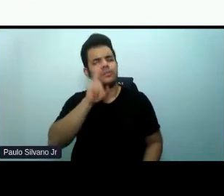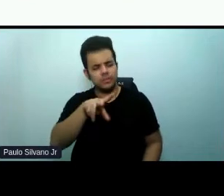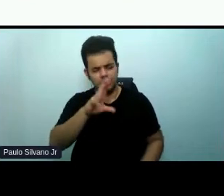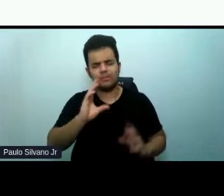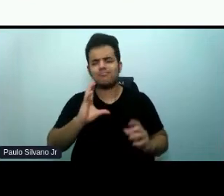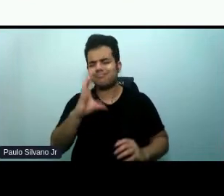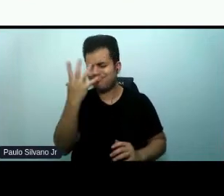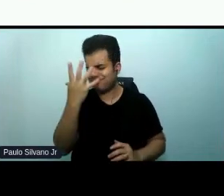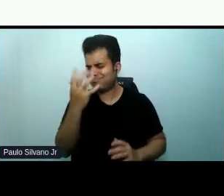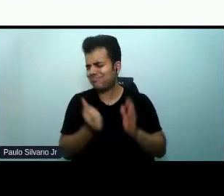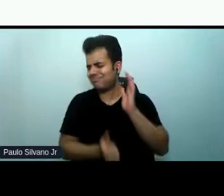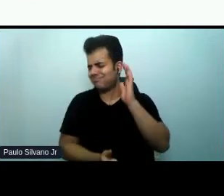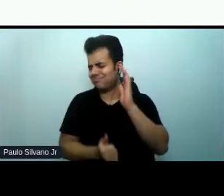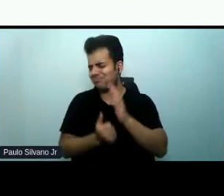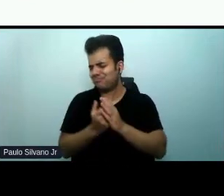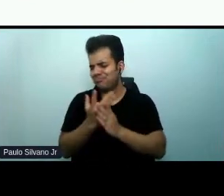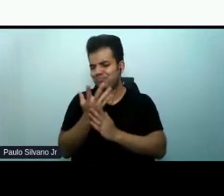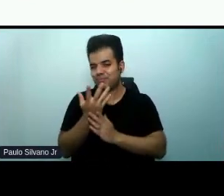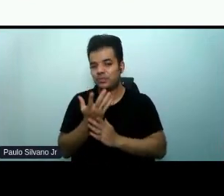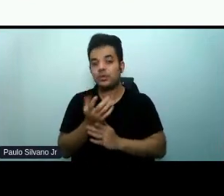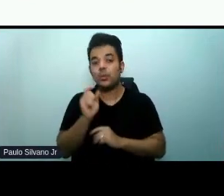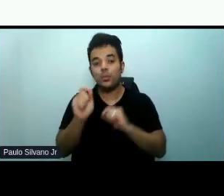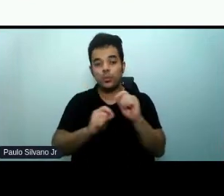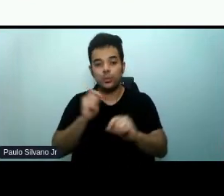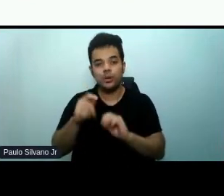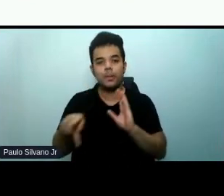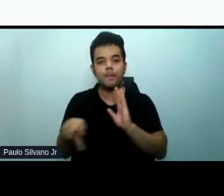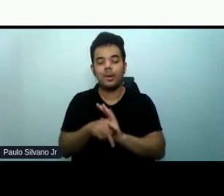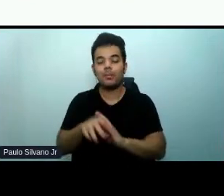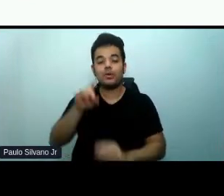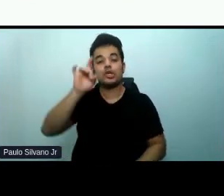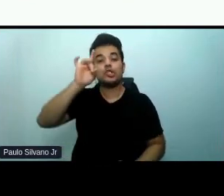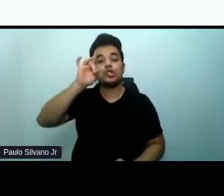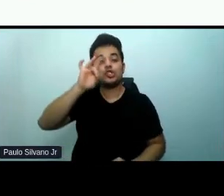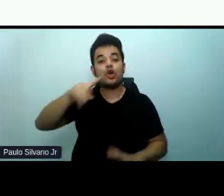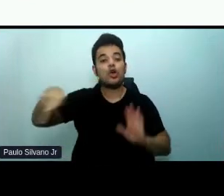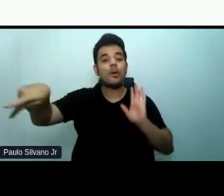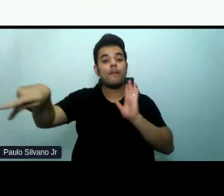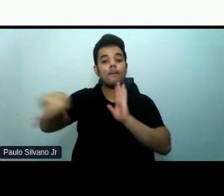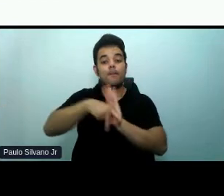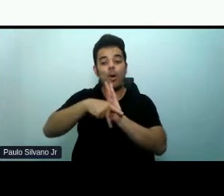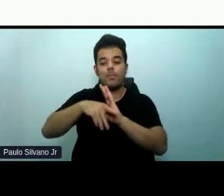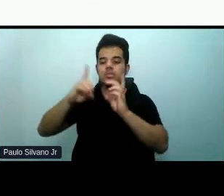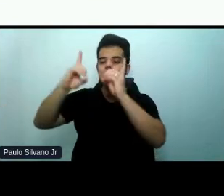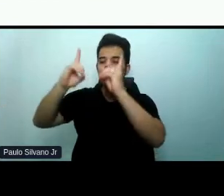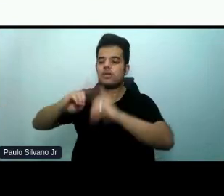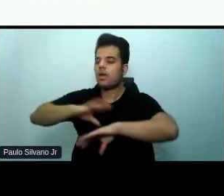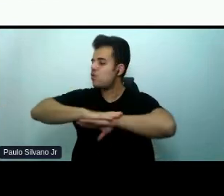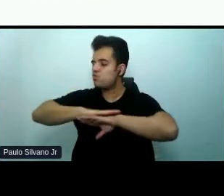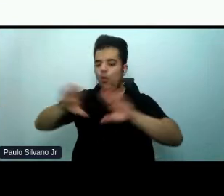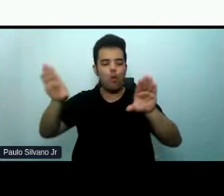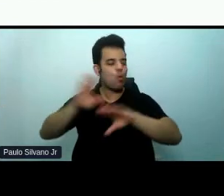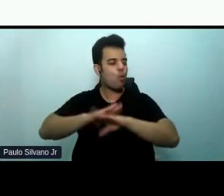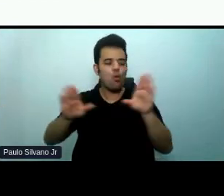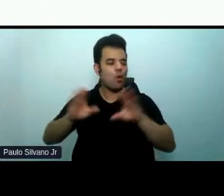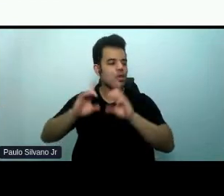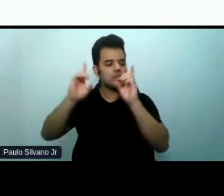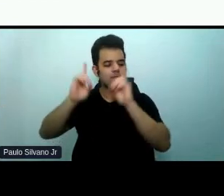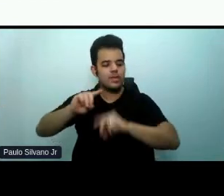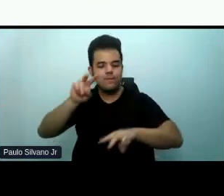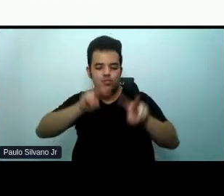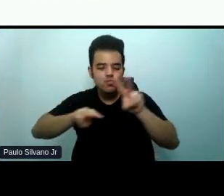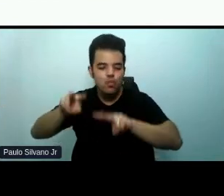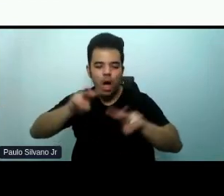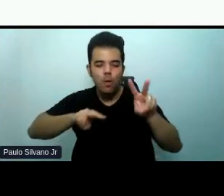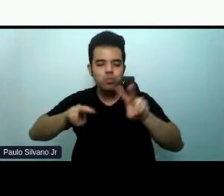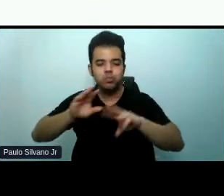muito. Eles colocam isso como exclusividade para pessoa com deficiência, para pessoa com deficiência visual. Já fui